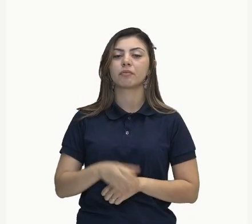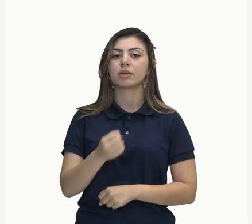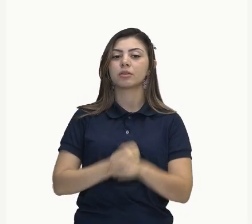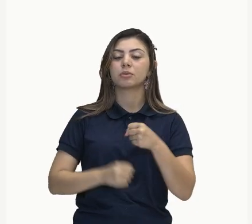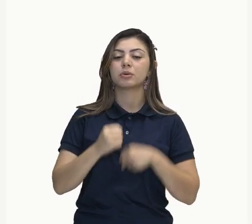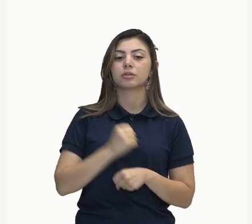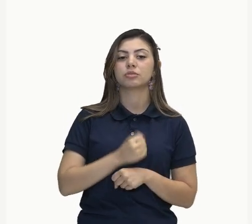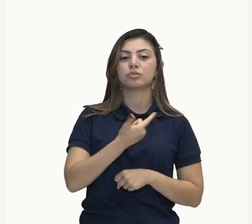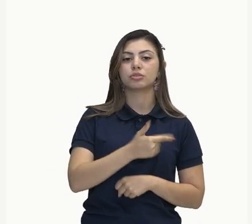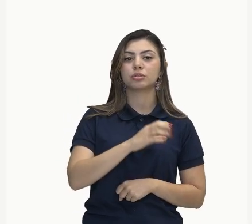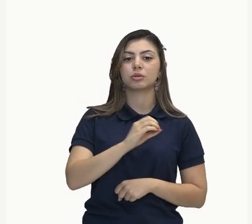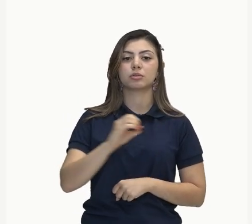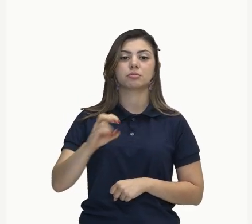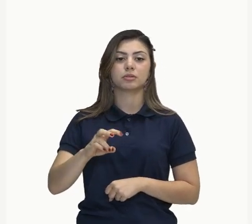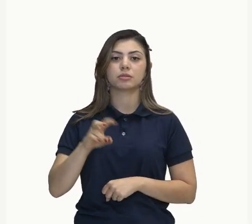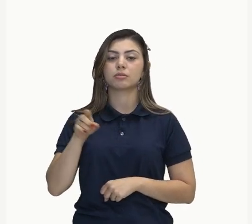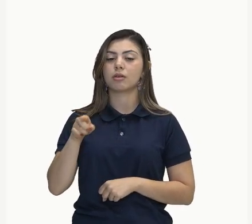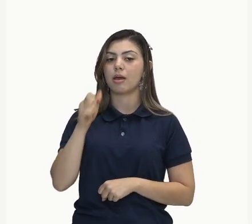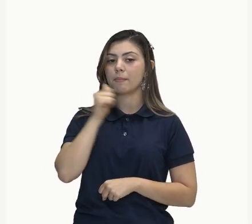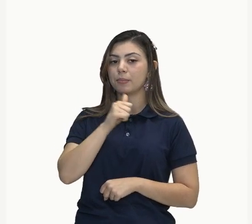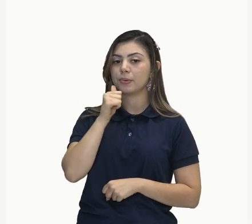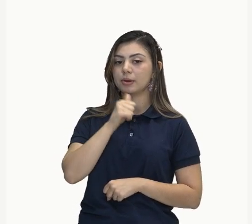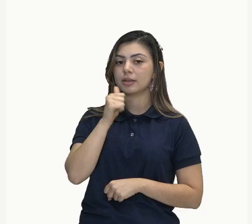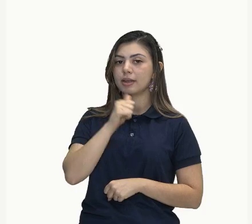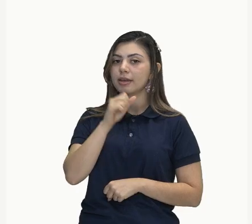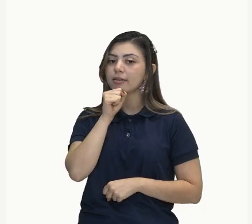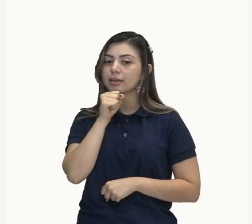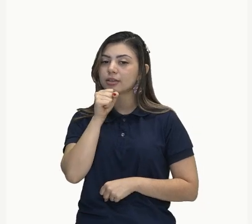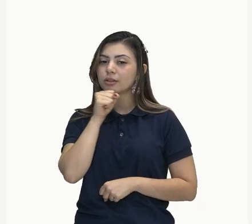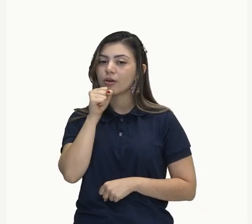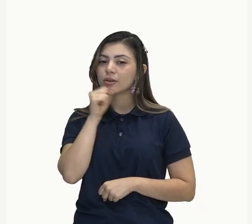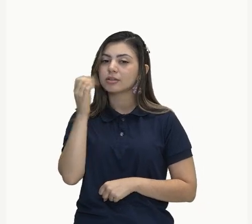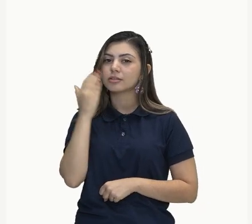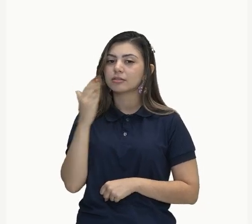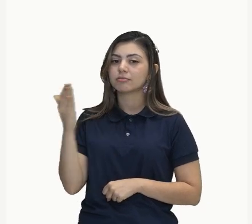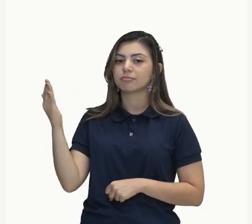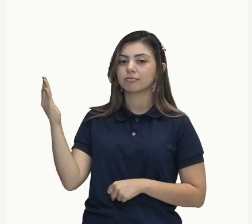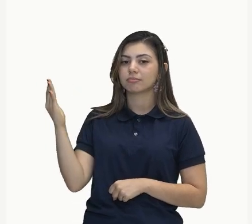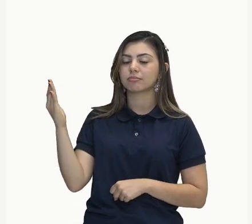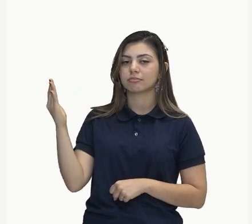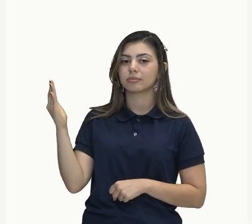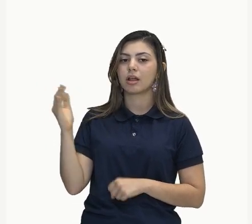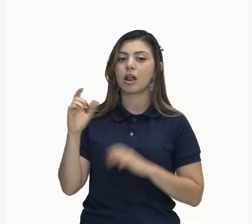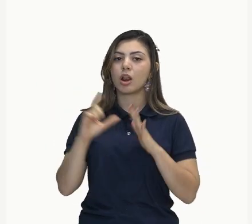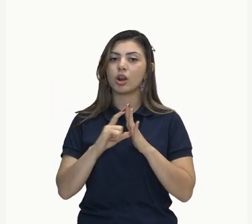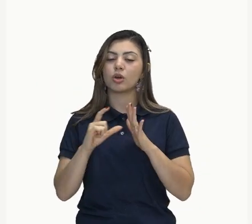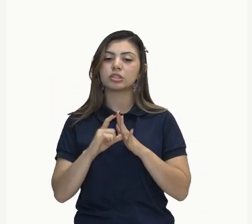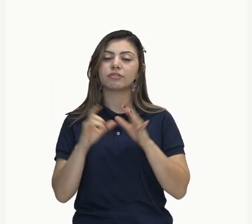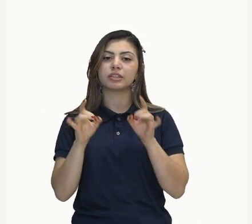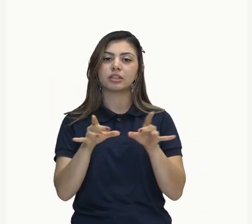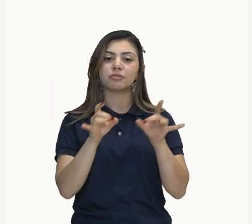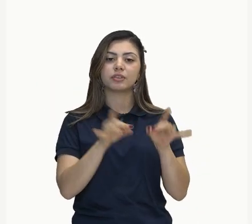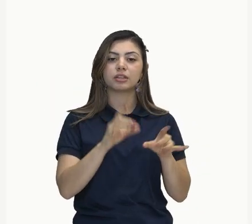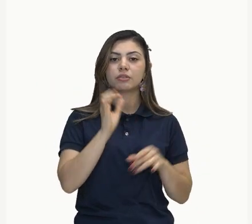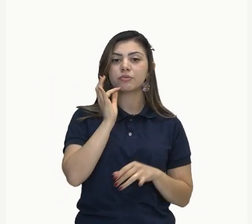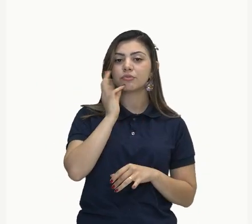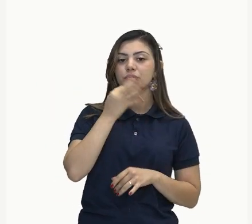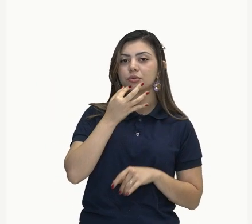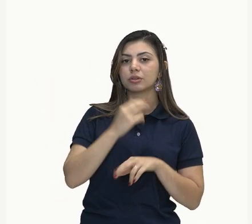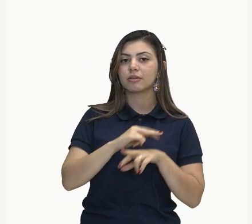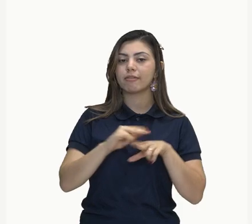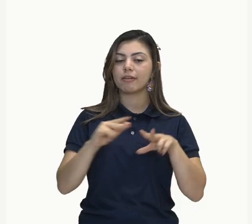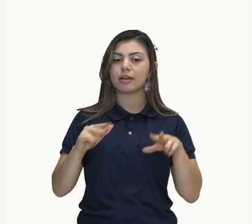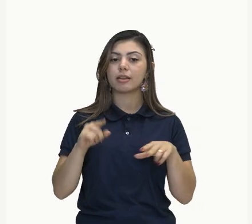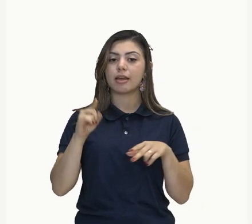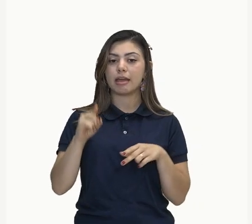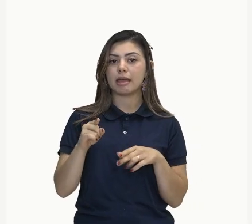de 2005, Dona Maria, que é esta senhorinha que está aqui dentro da quitanda, vendendo suas frutas e seus legumes, ela